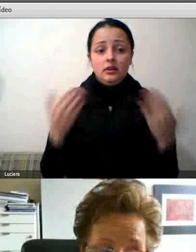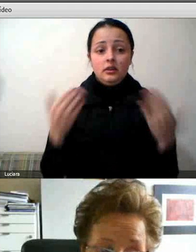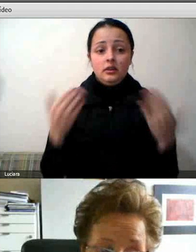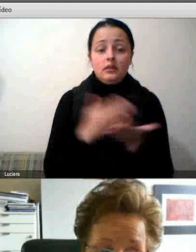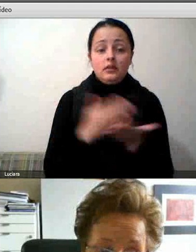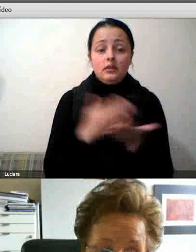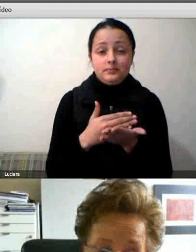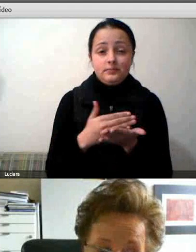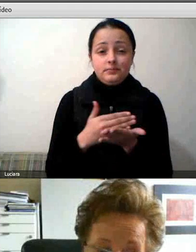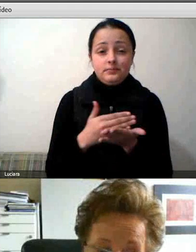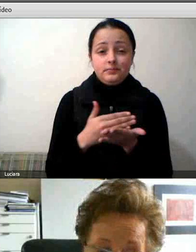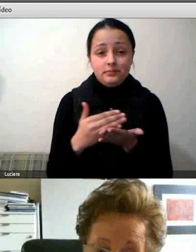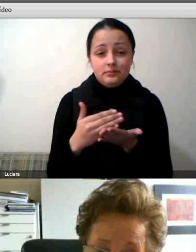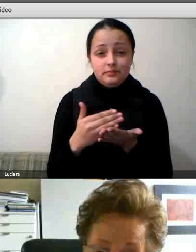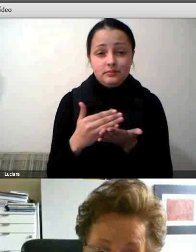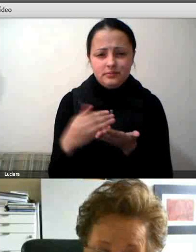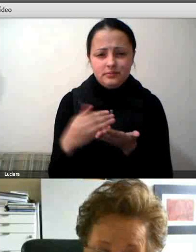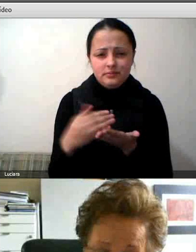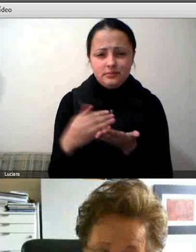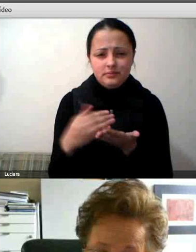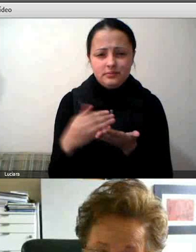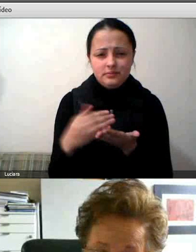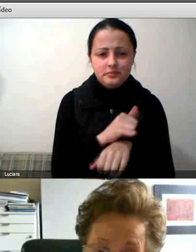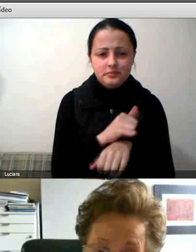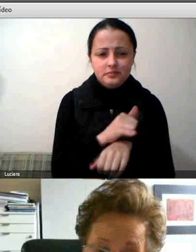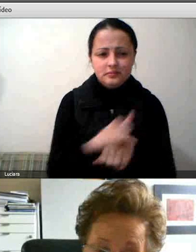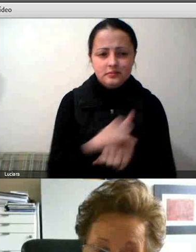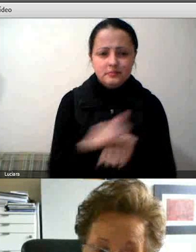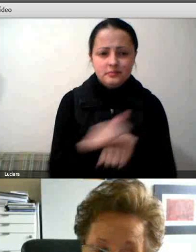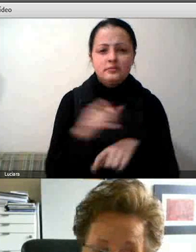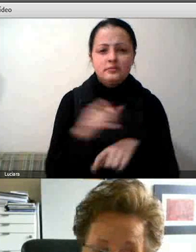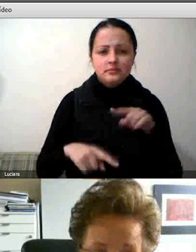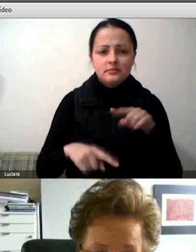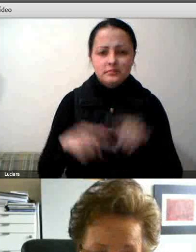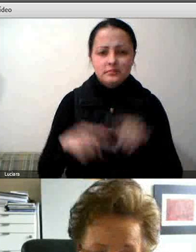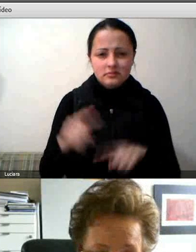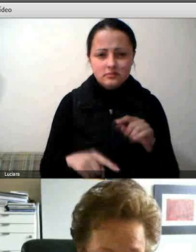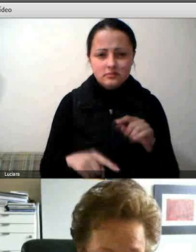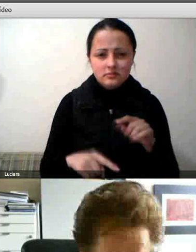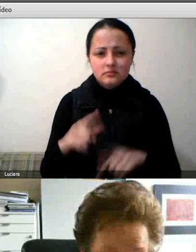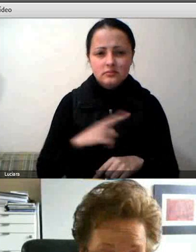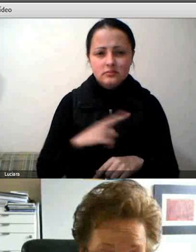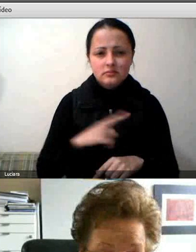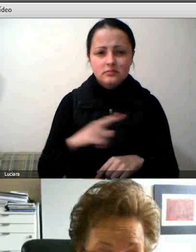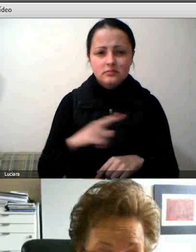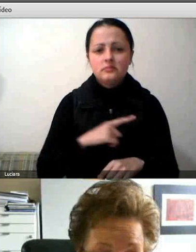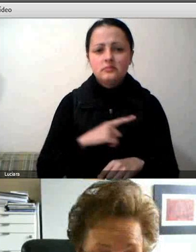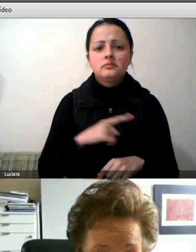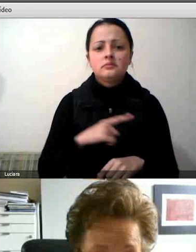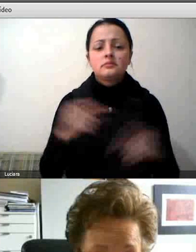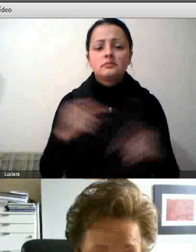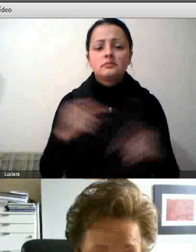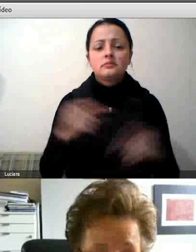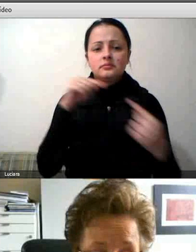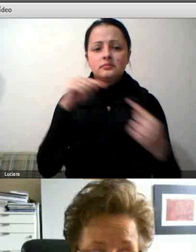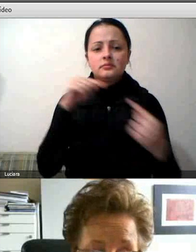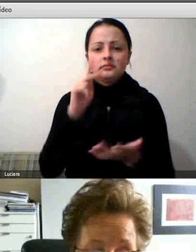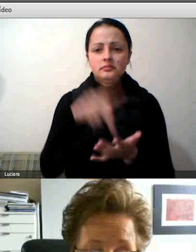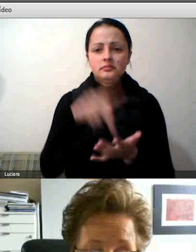nós temos introdução de nova estratégia, os materiais existentes, avaliando quais são